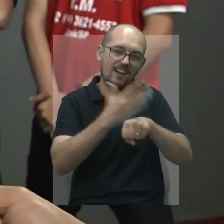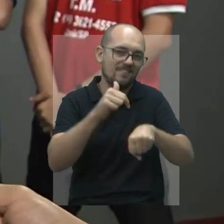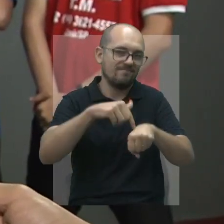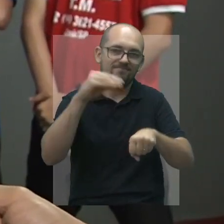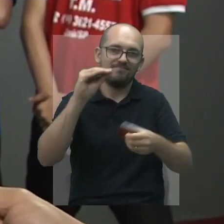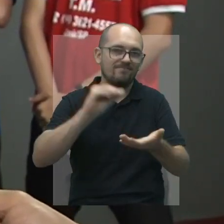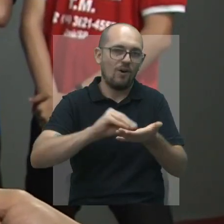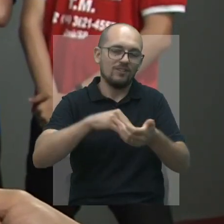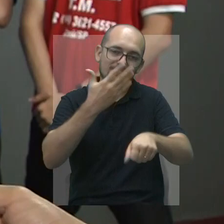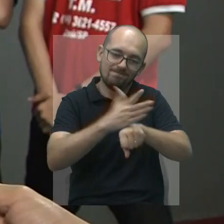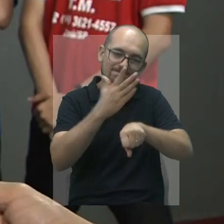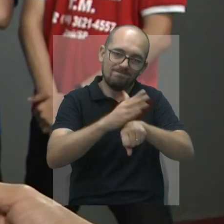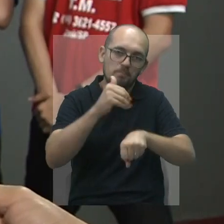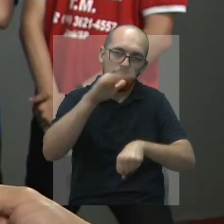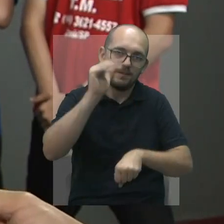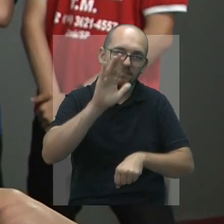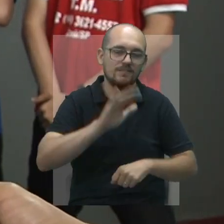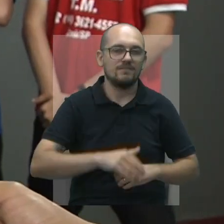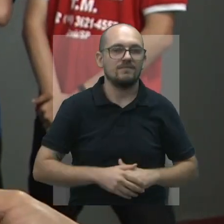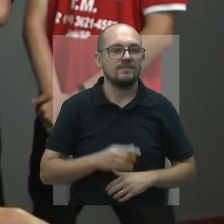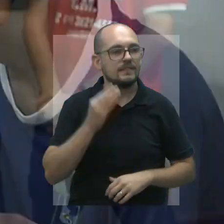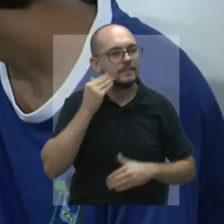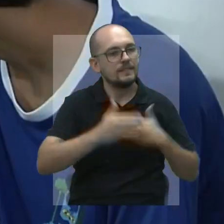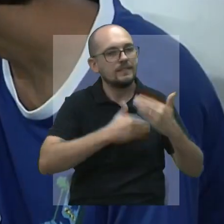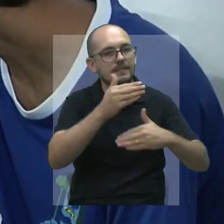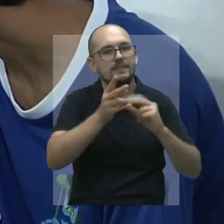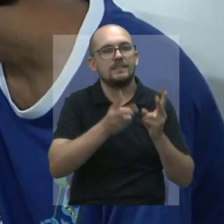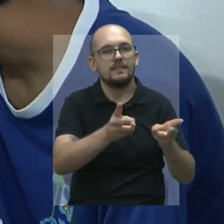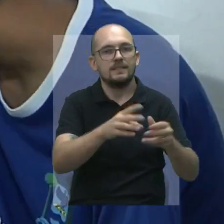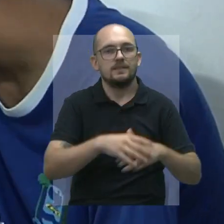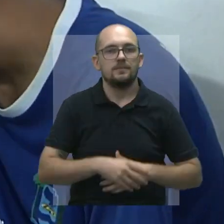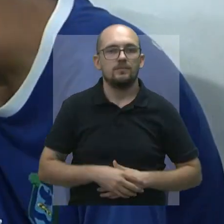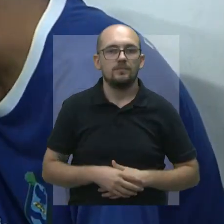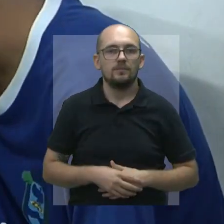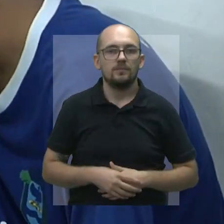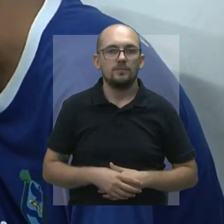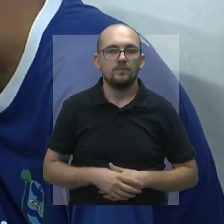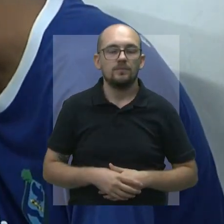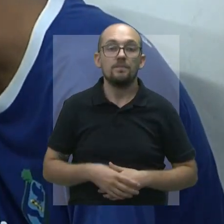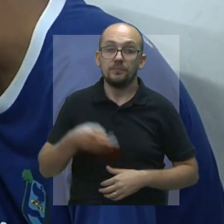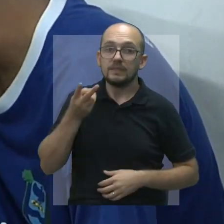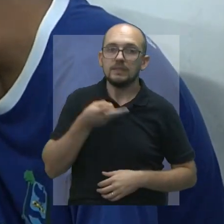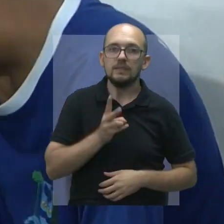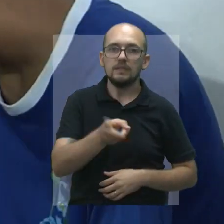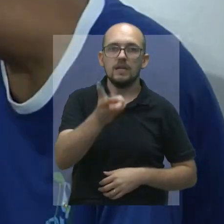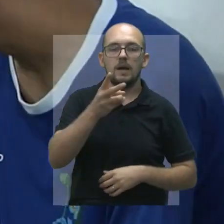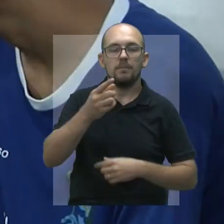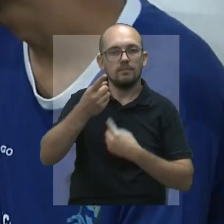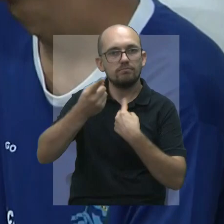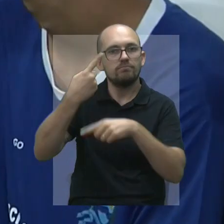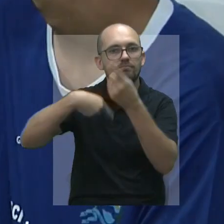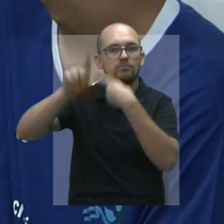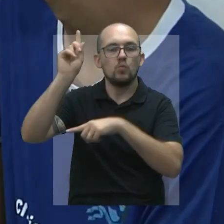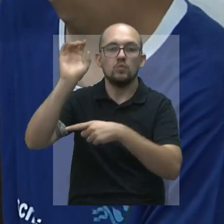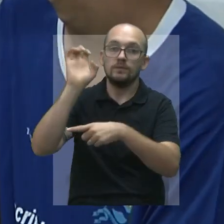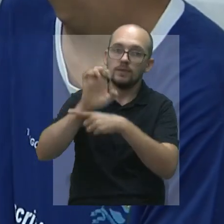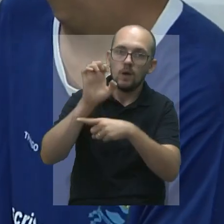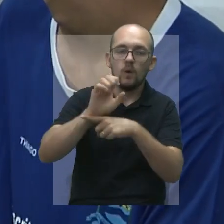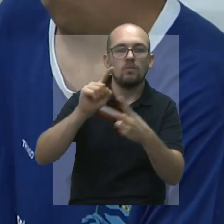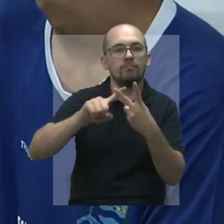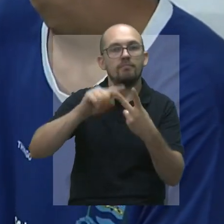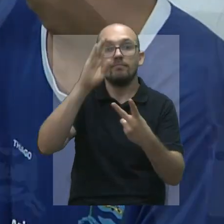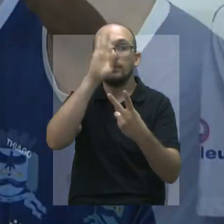para obter um resultado melhor, cada vez mais. Sempre se destacando nas competições estaduais, nacionais e até